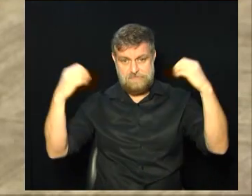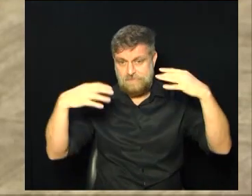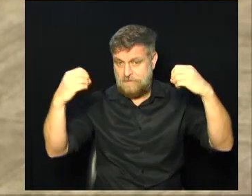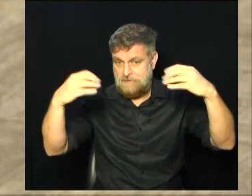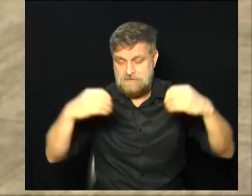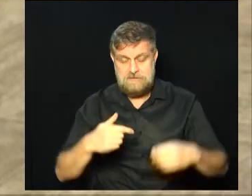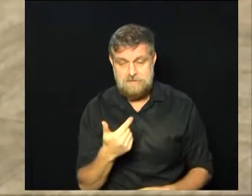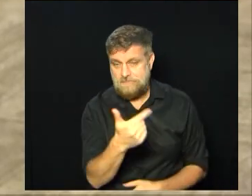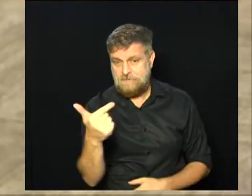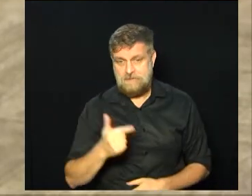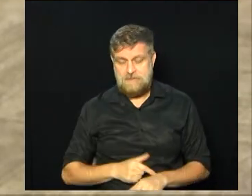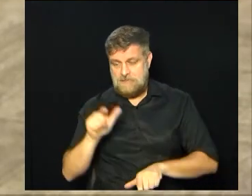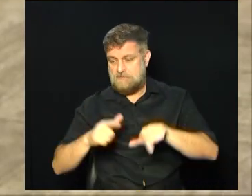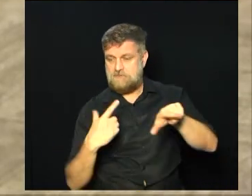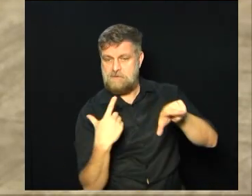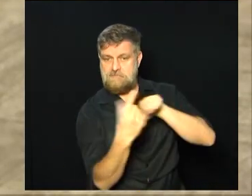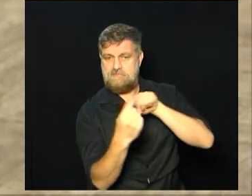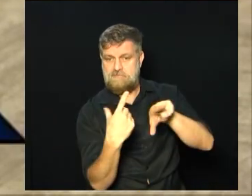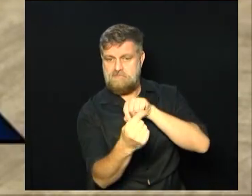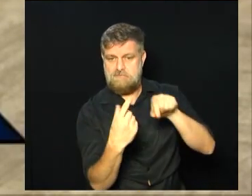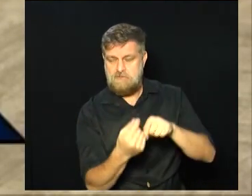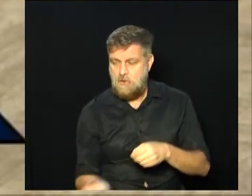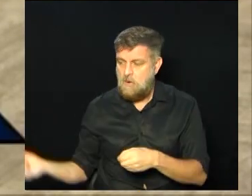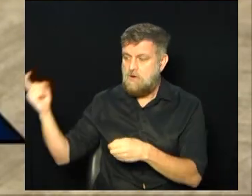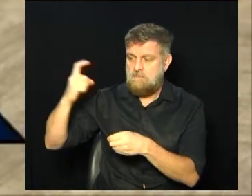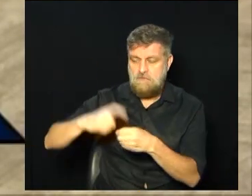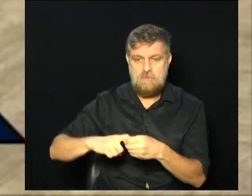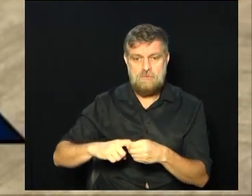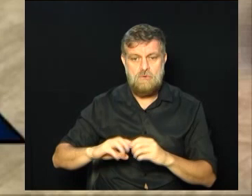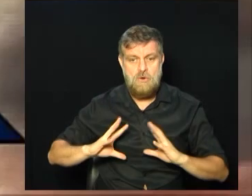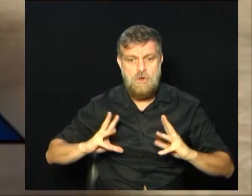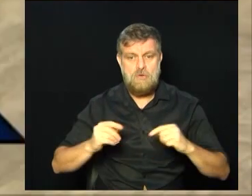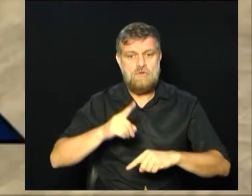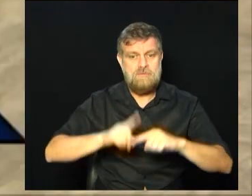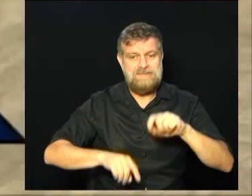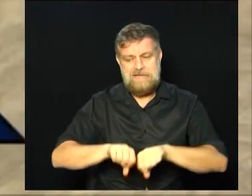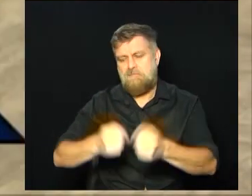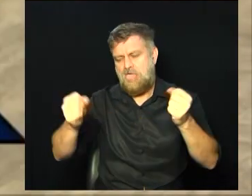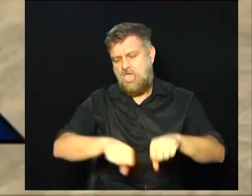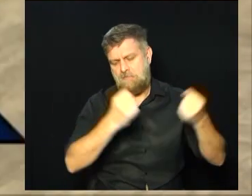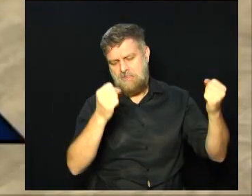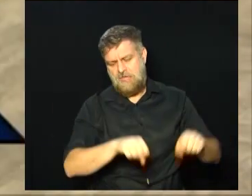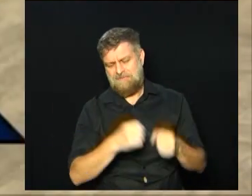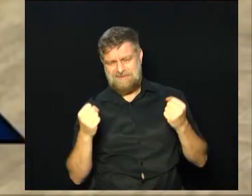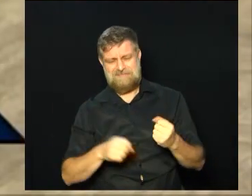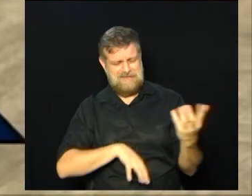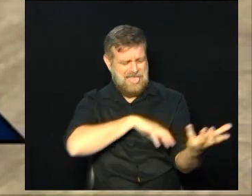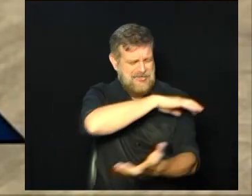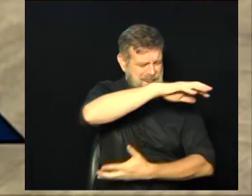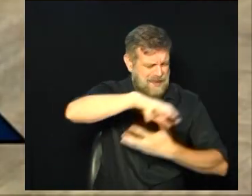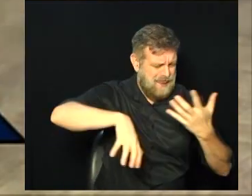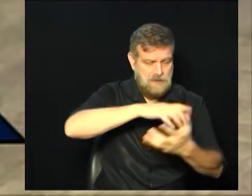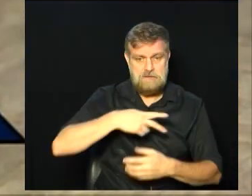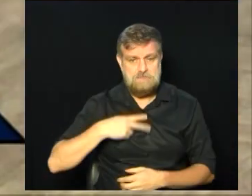pessoal saiu da Fazenda Roseira, e quando retornou todos os objetos estavam revirados. Então a gente